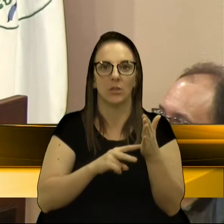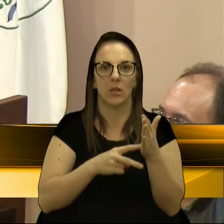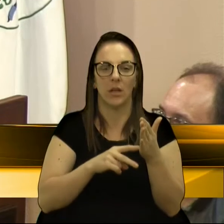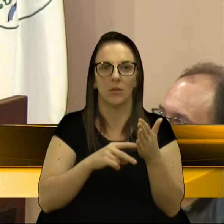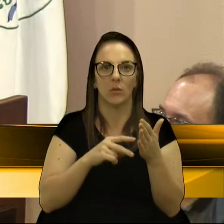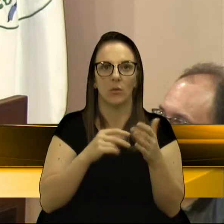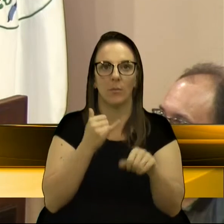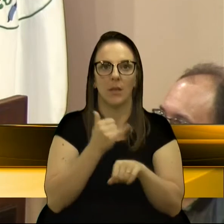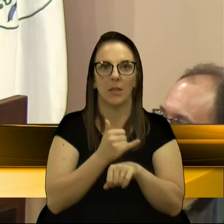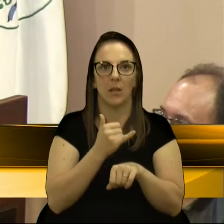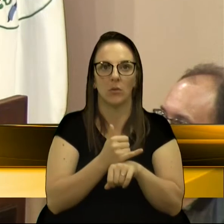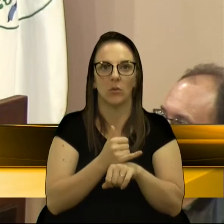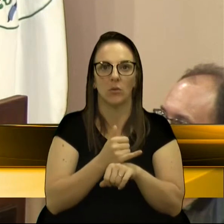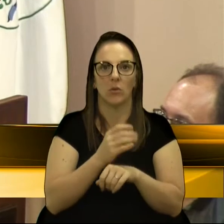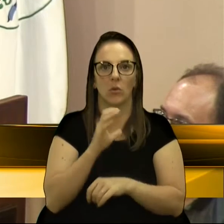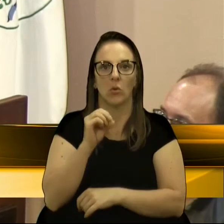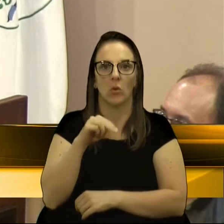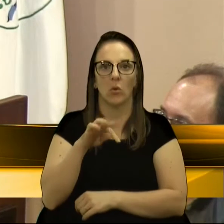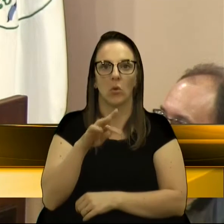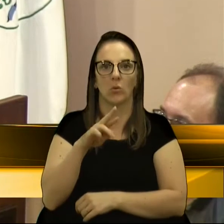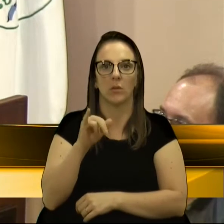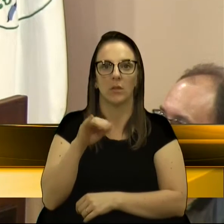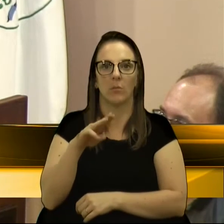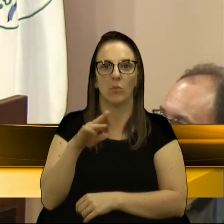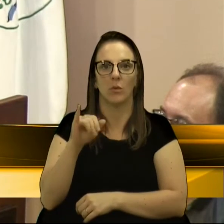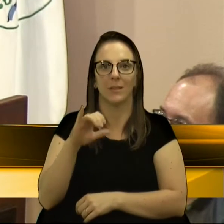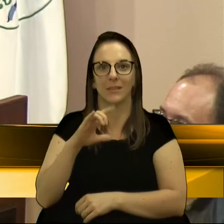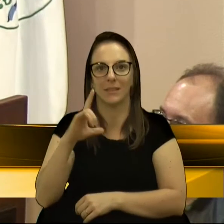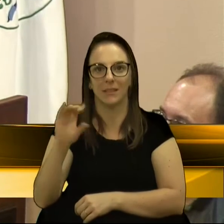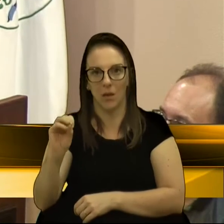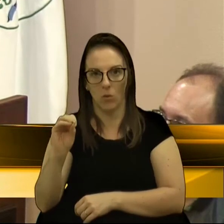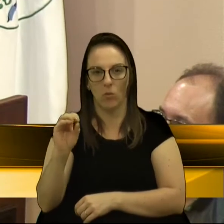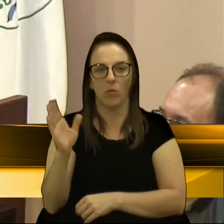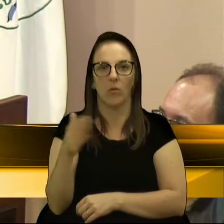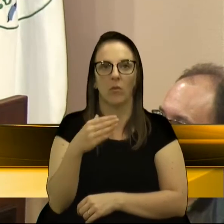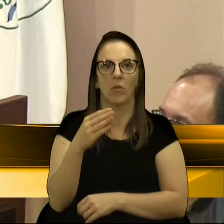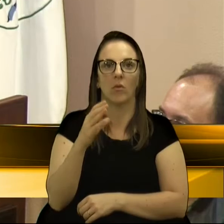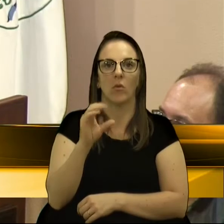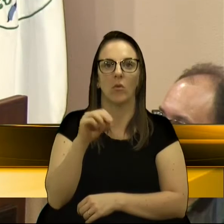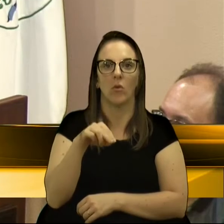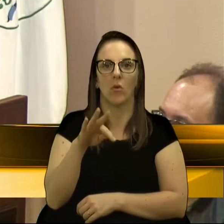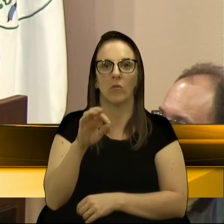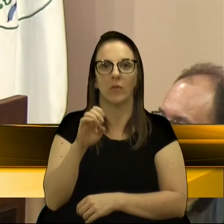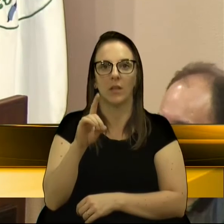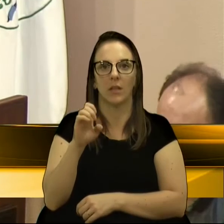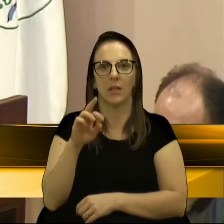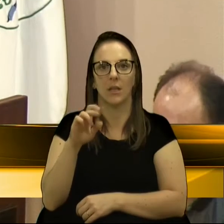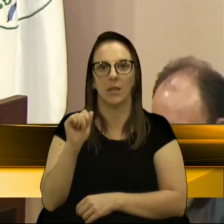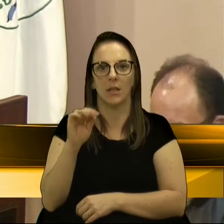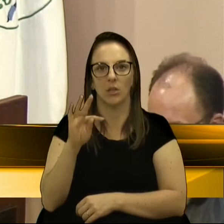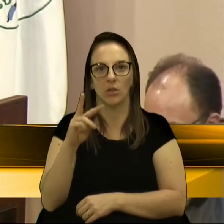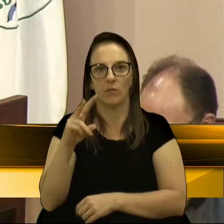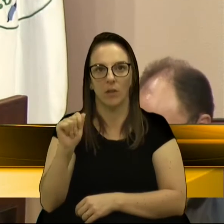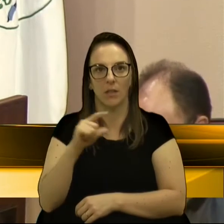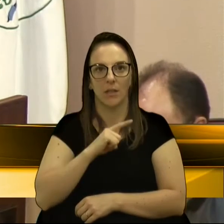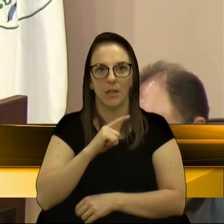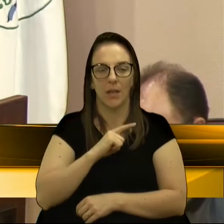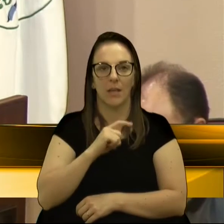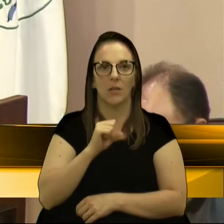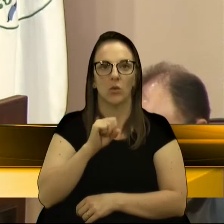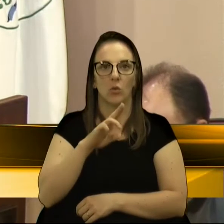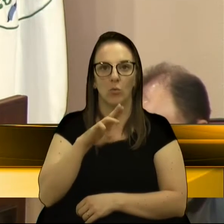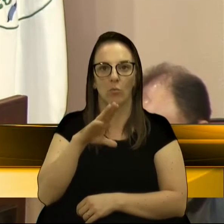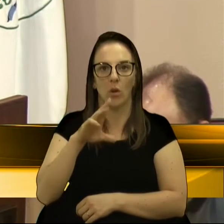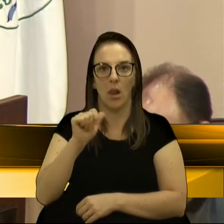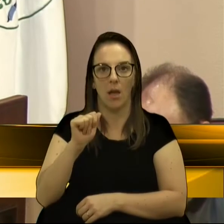sindicatos, referente à contribuição confederativa. Nós temos a súmula 14 do Supremo Tribunal Federal, que diz que